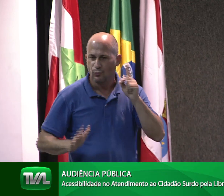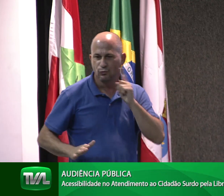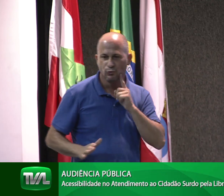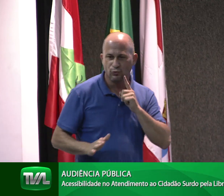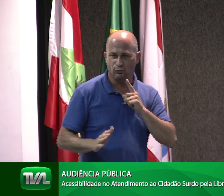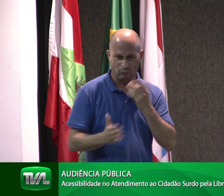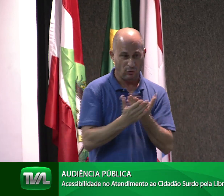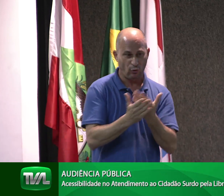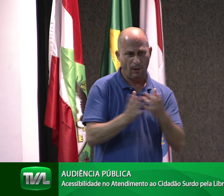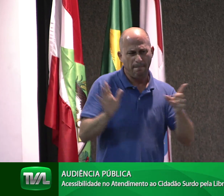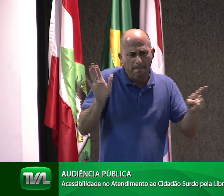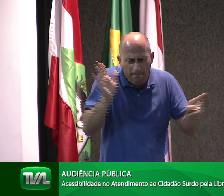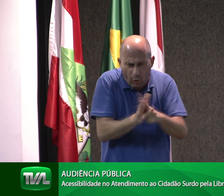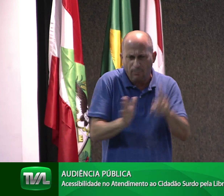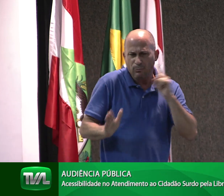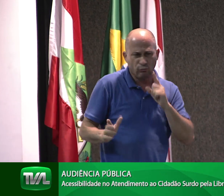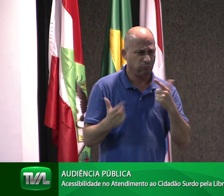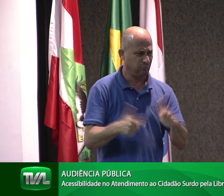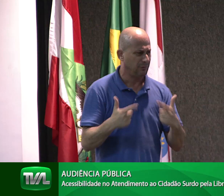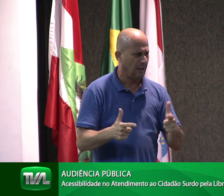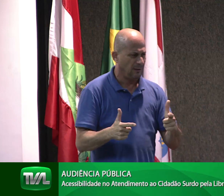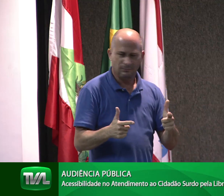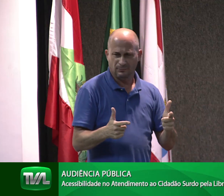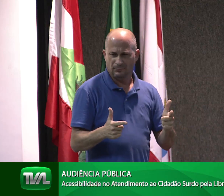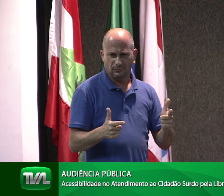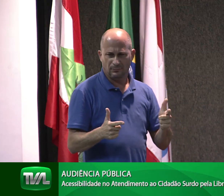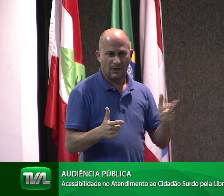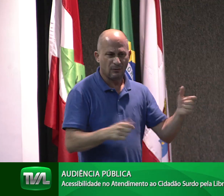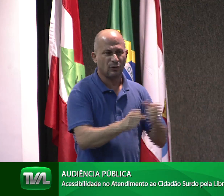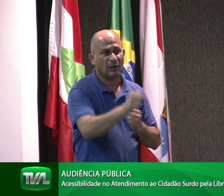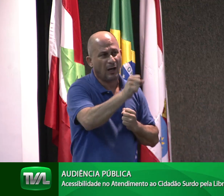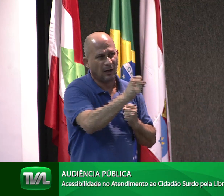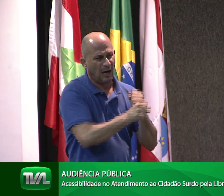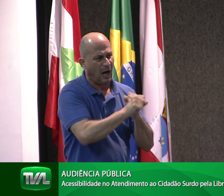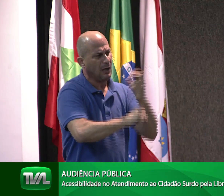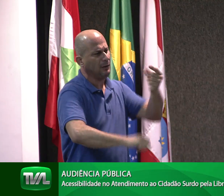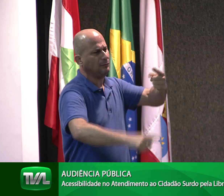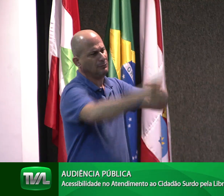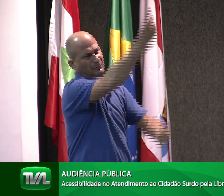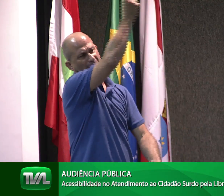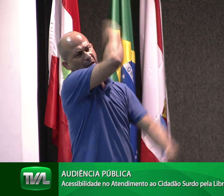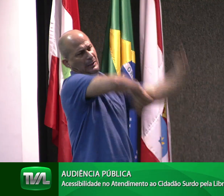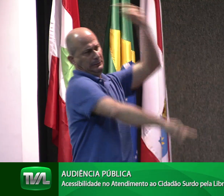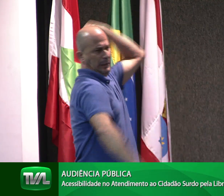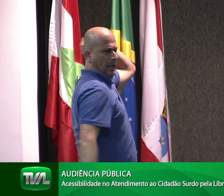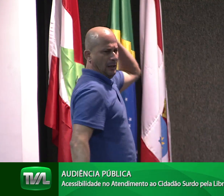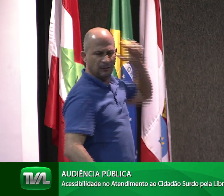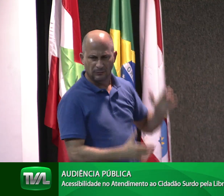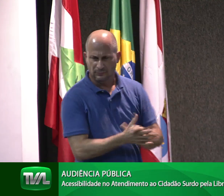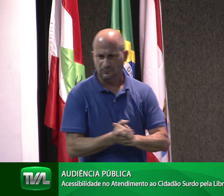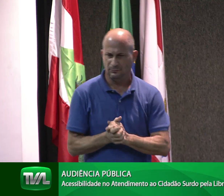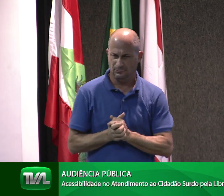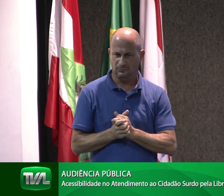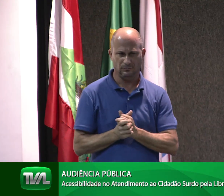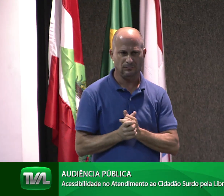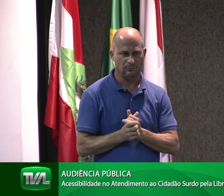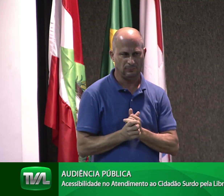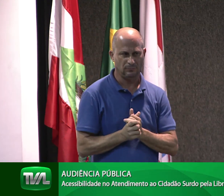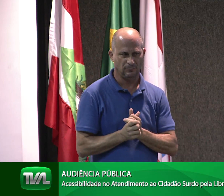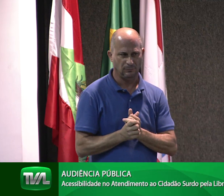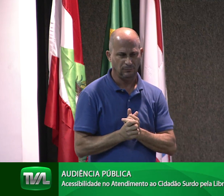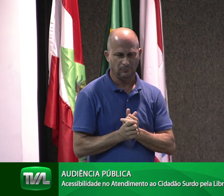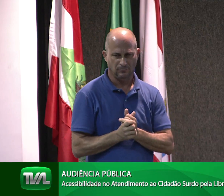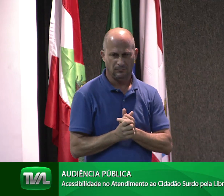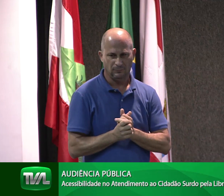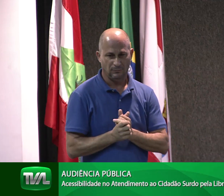falta empatia, falta pessoas que entendam o surdo. A gente sabe que não tem mesmo. Isso não é de agora, isso é de